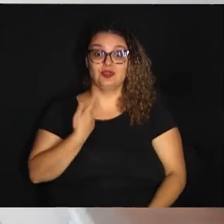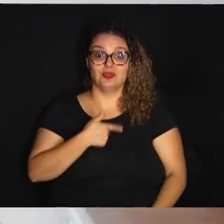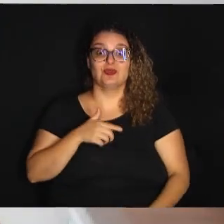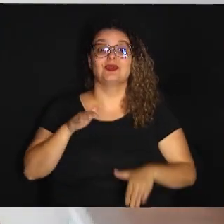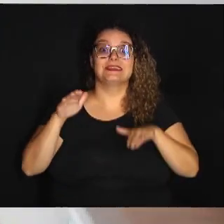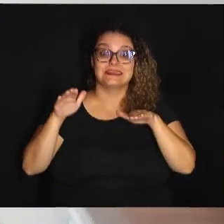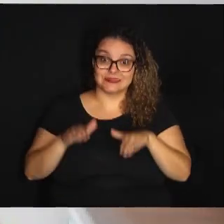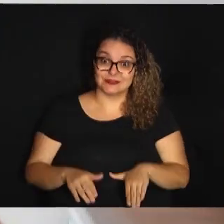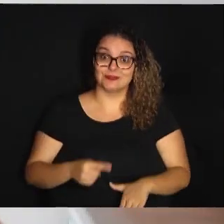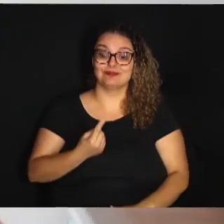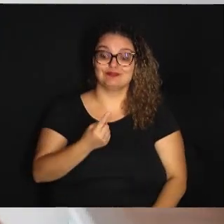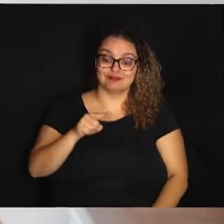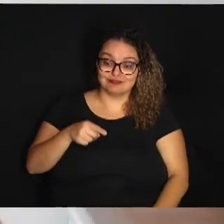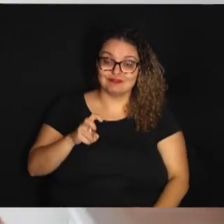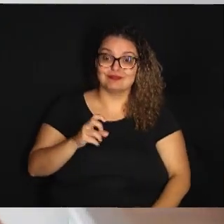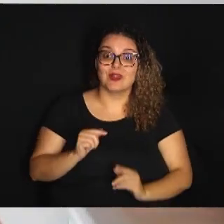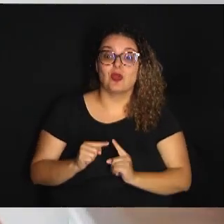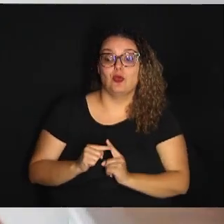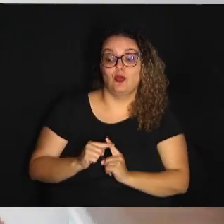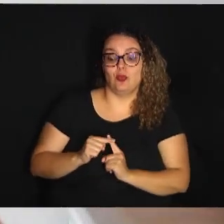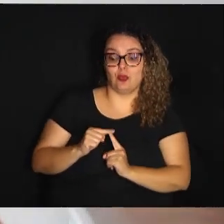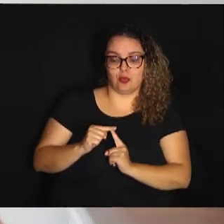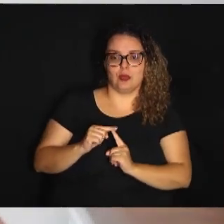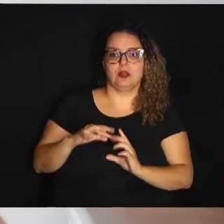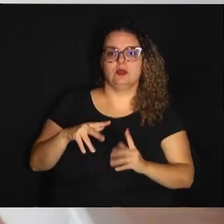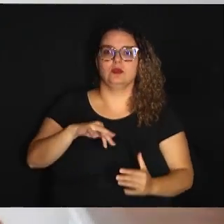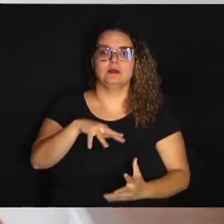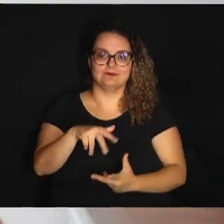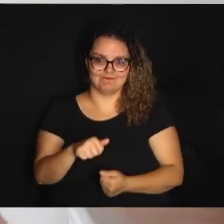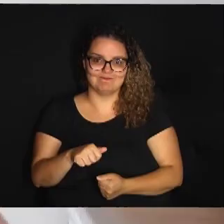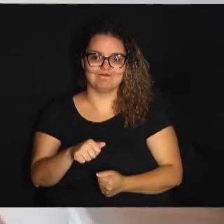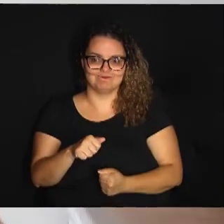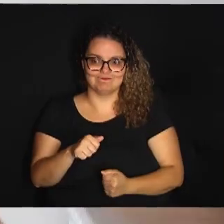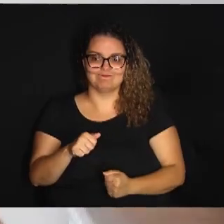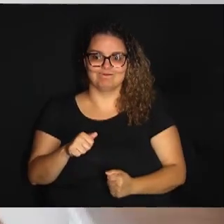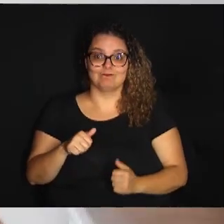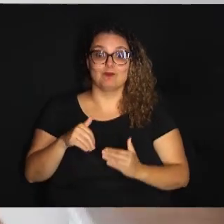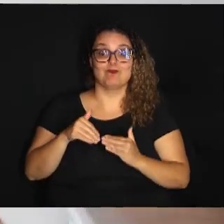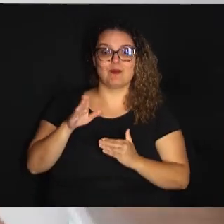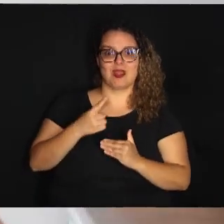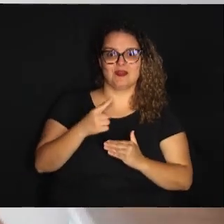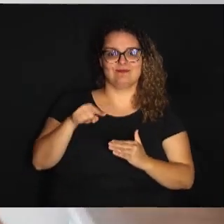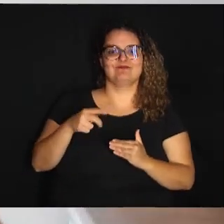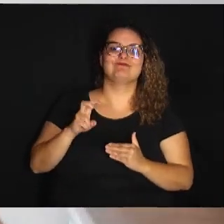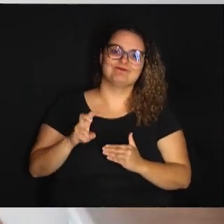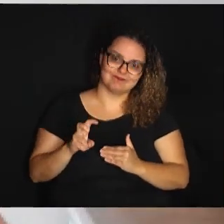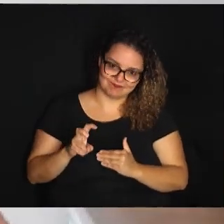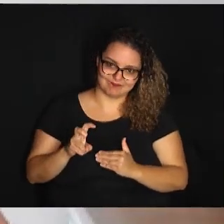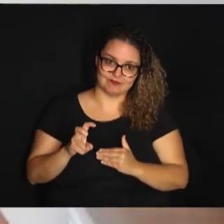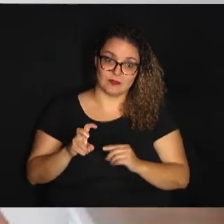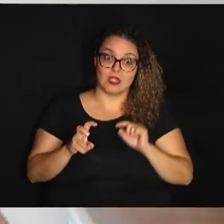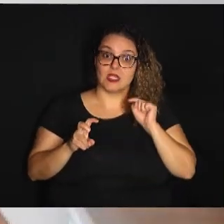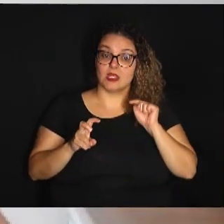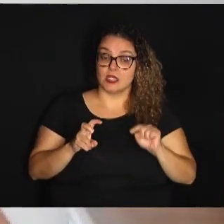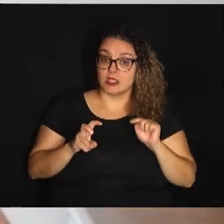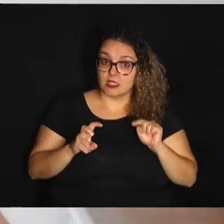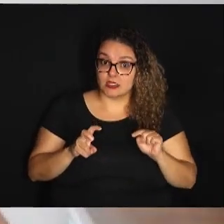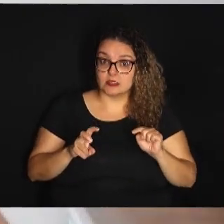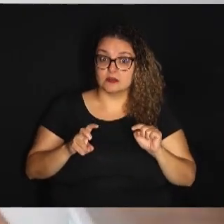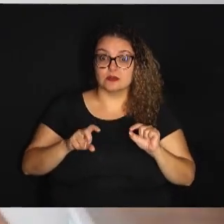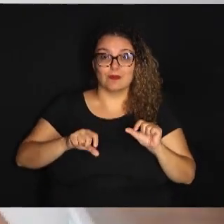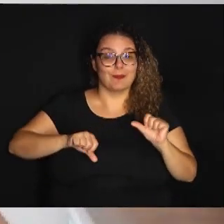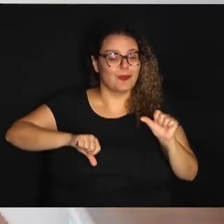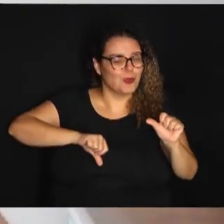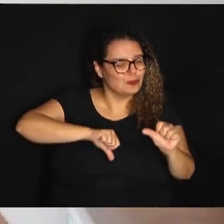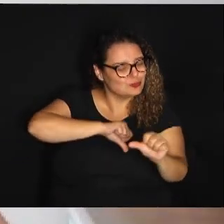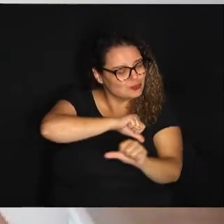a gente está com temperaturas, né, no planeta que ultrapassam esse 1,5 graus. E isso